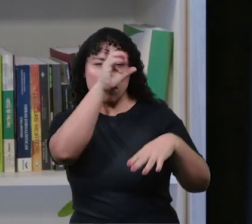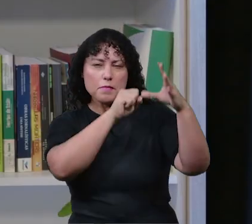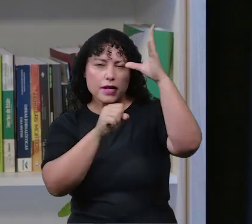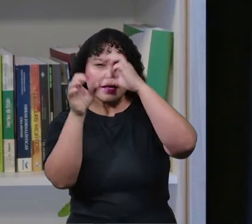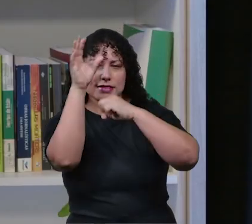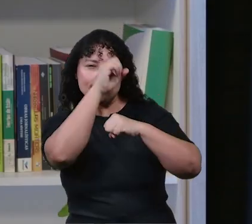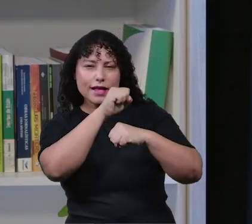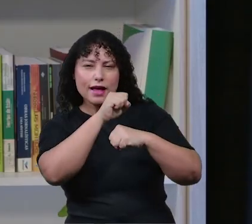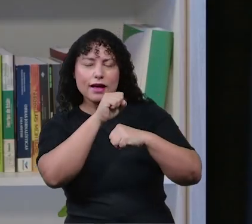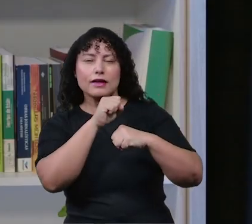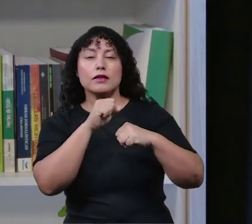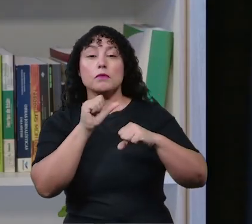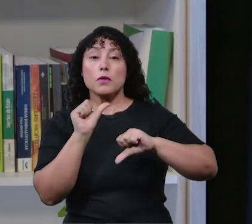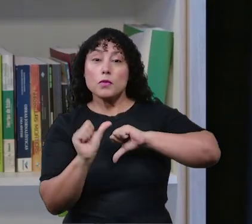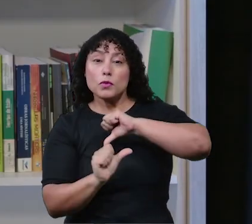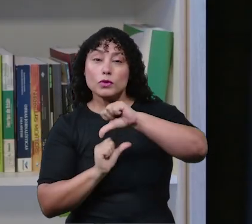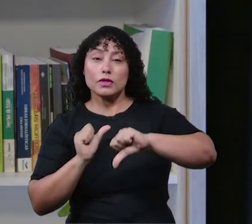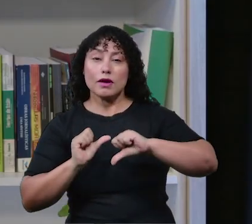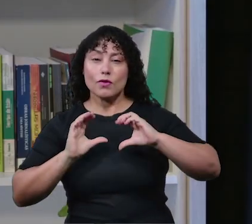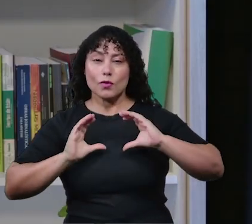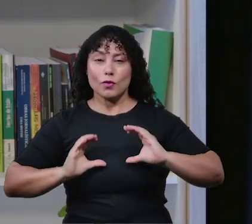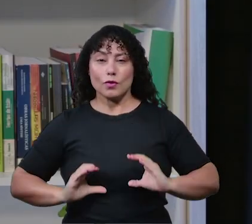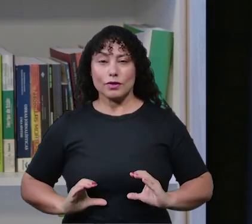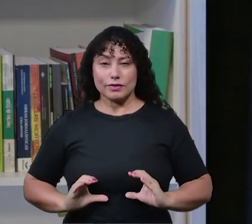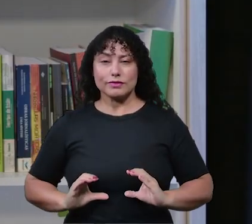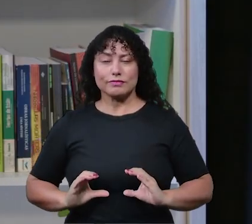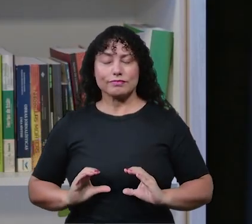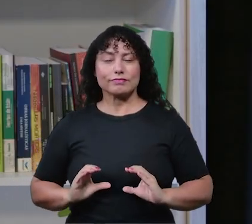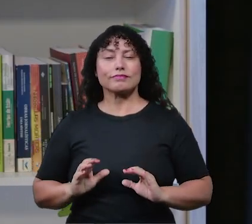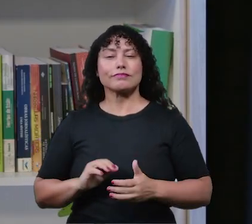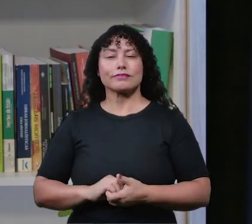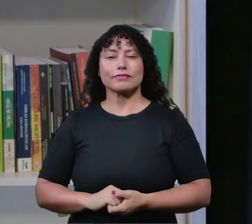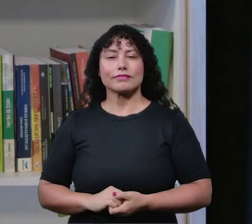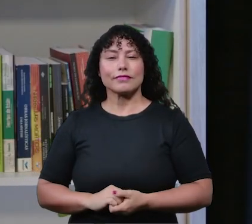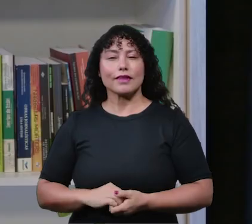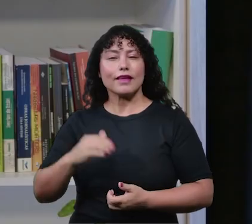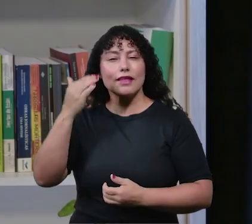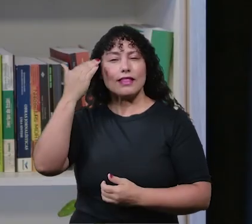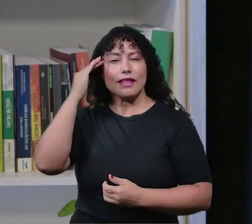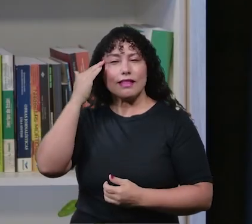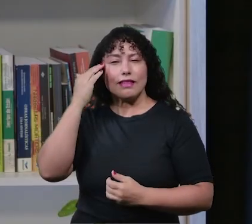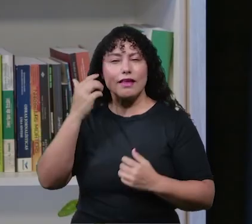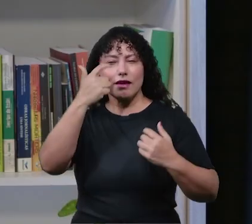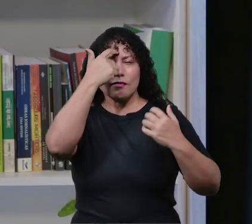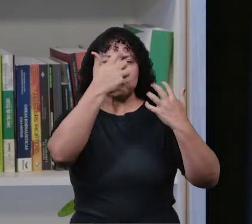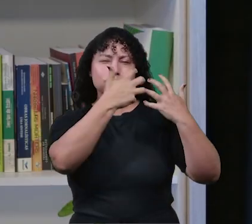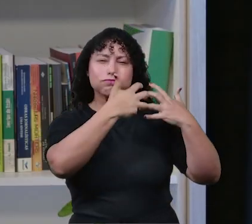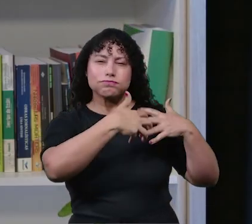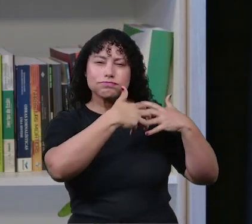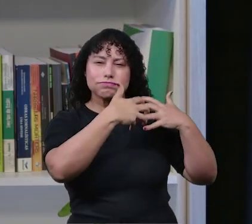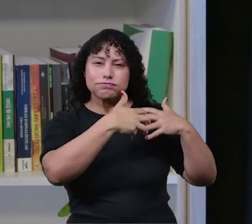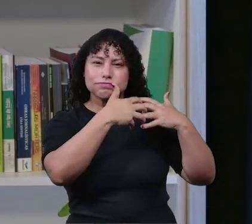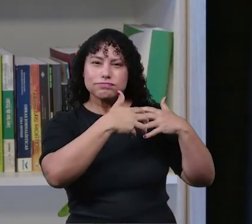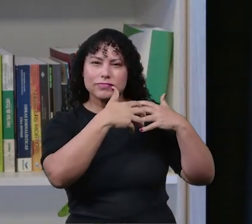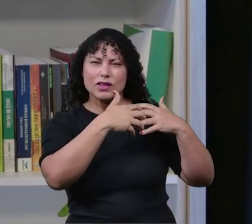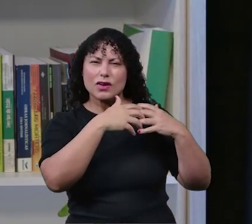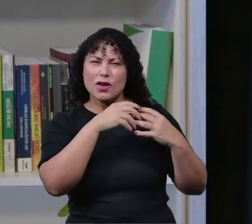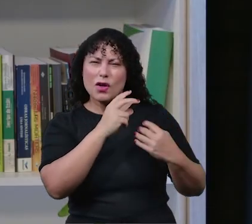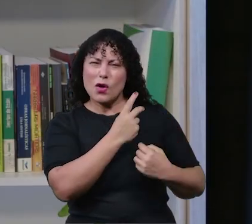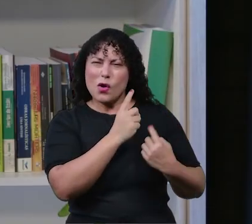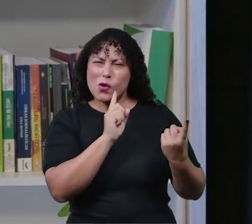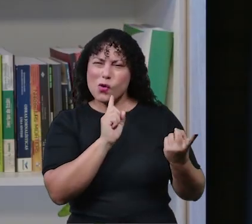a aprendizagem, para a modulação de comportamento, de modo que entender a razão como